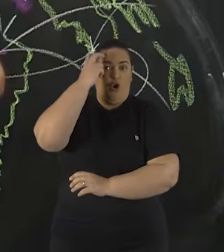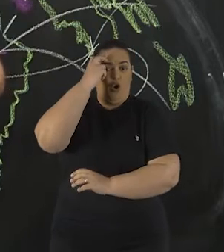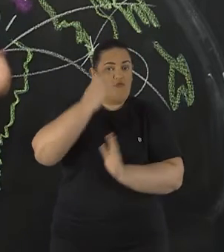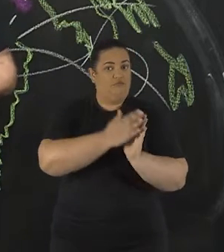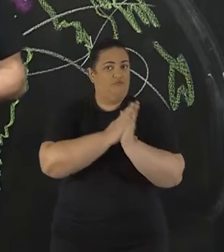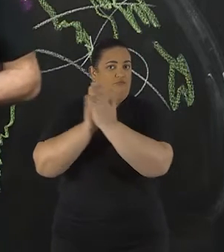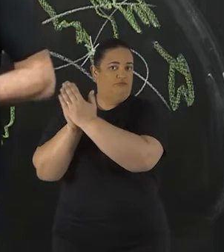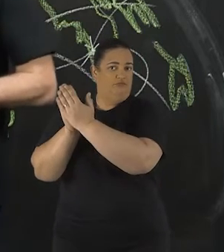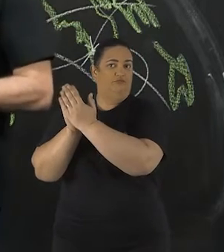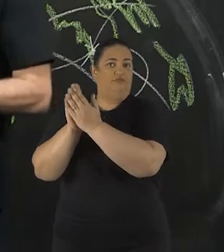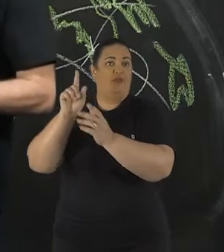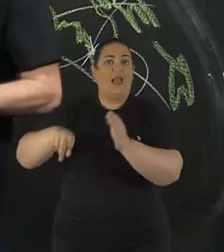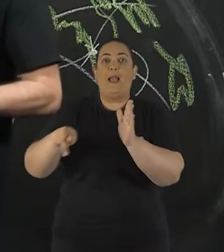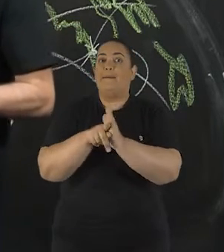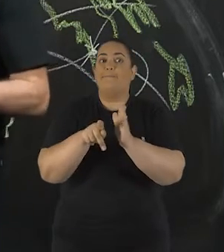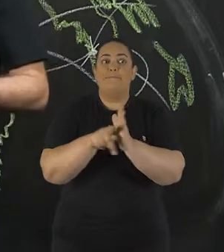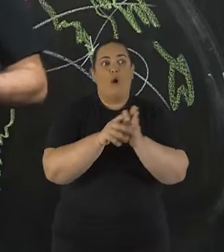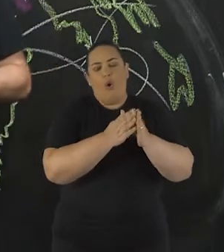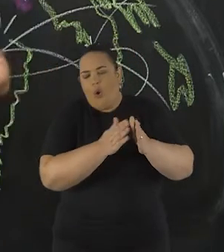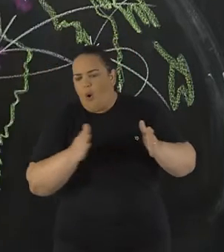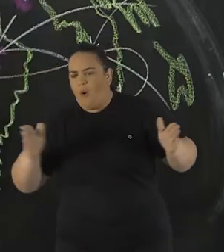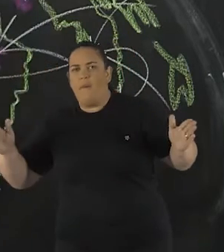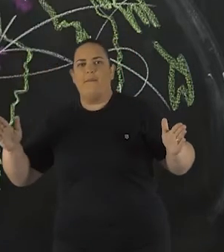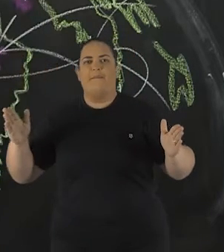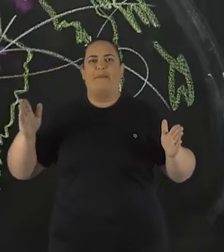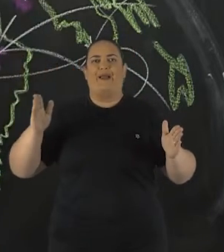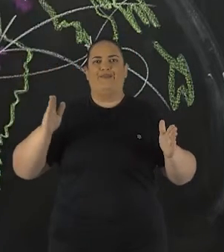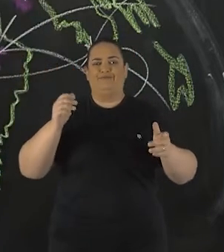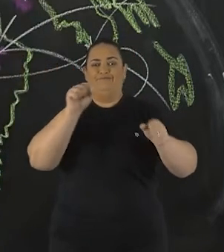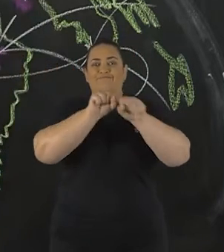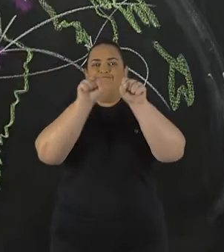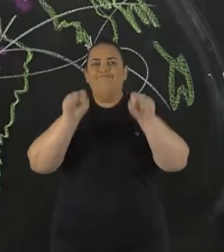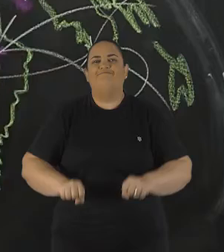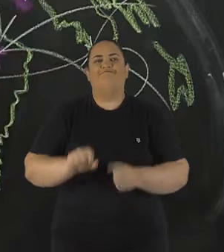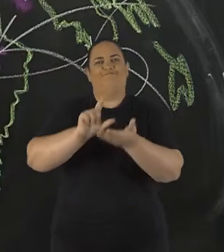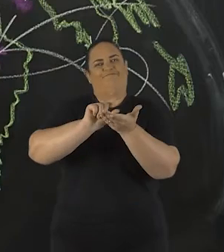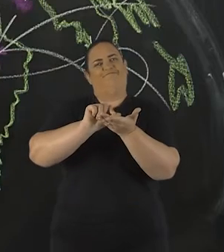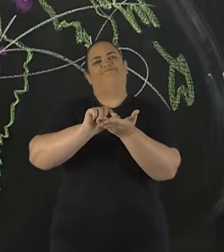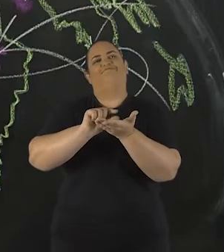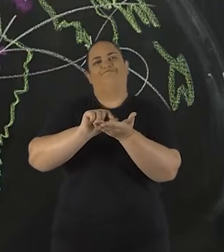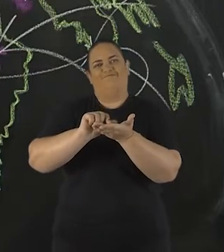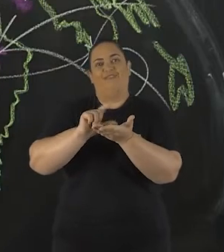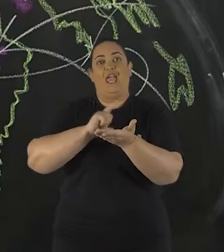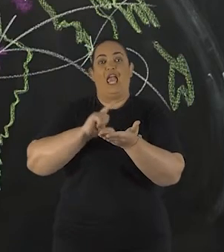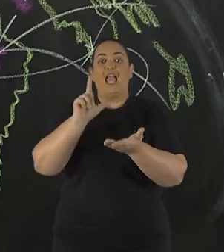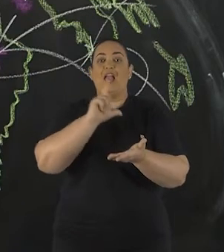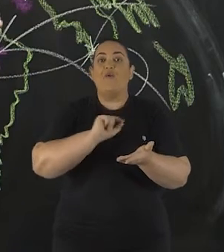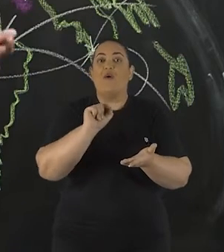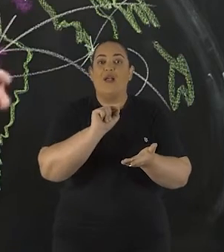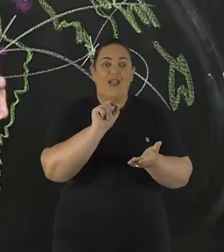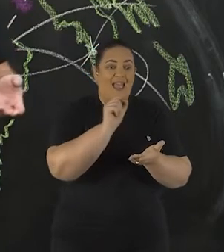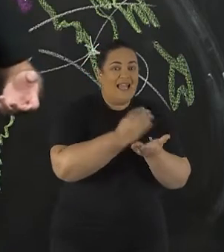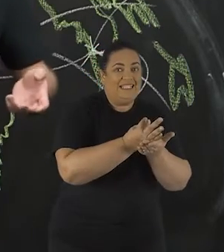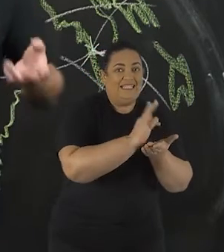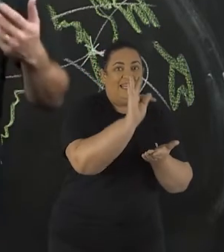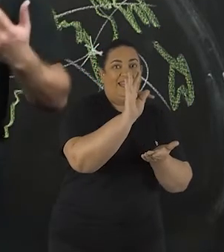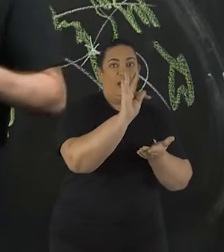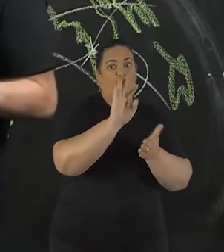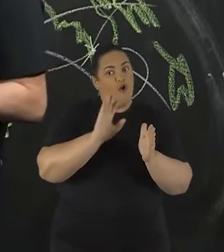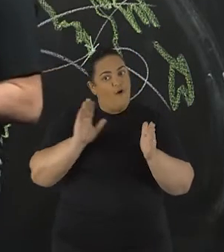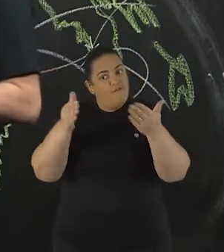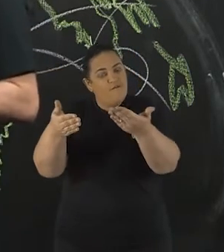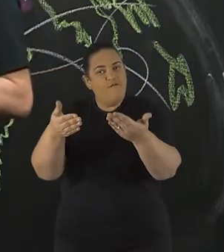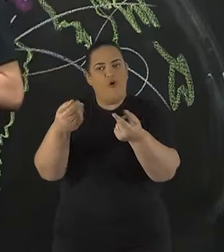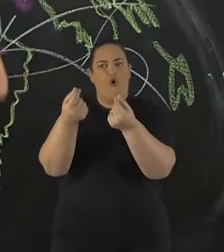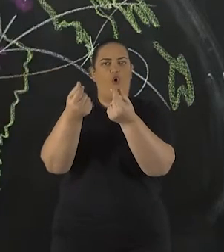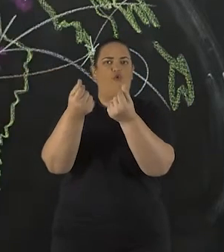globalização como essa atual fase do sistema capitalista, do qual a tecnologia é utilizada para a geração de riqueza. E